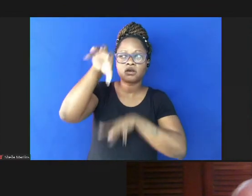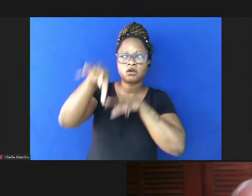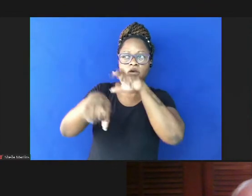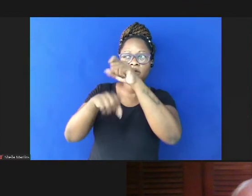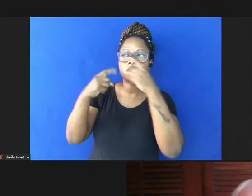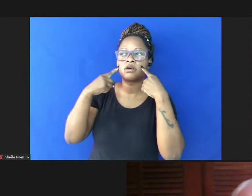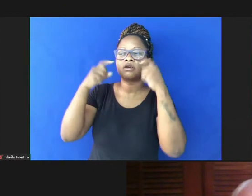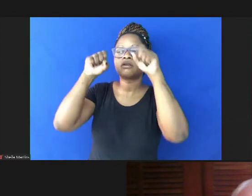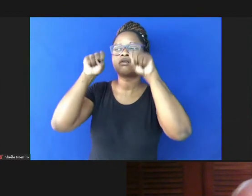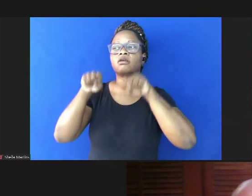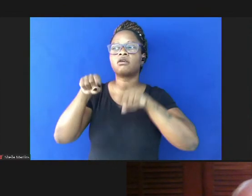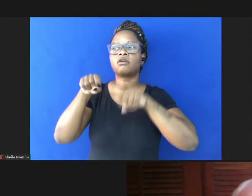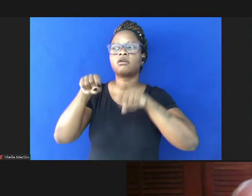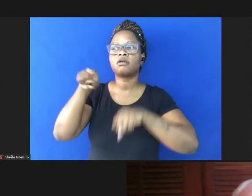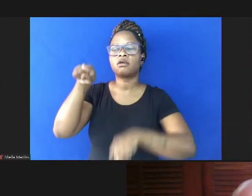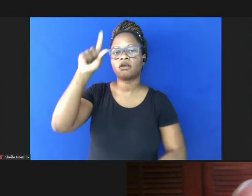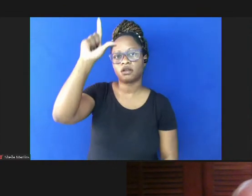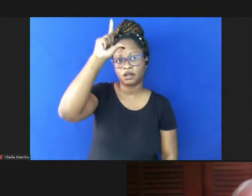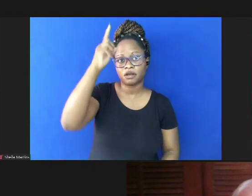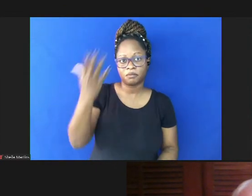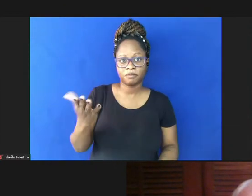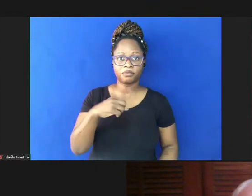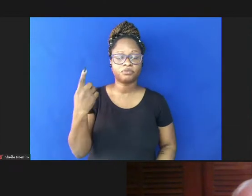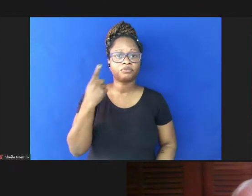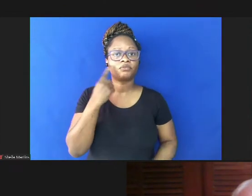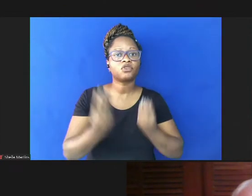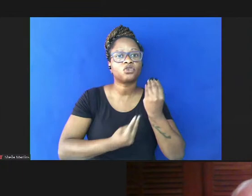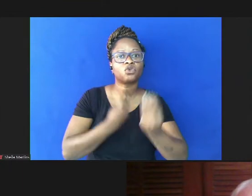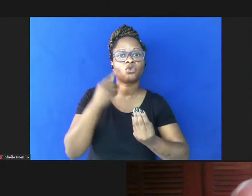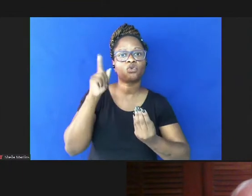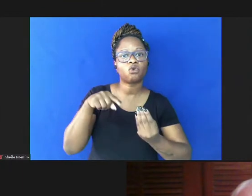vamos falar sobre como é que está isso durante a pandemia, né? Então, eu venho